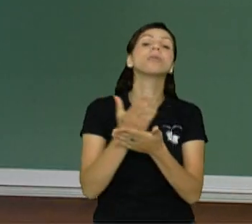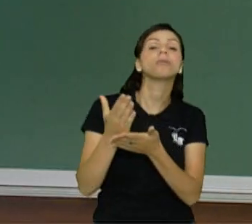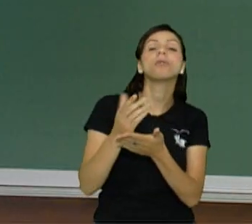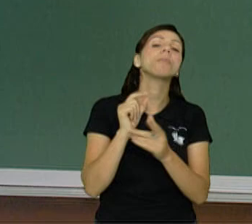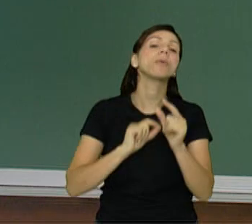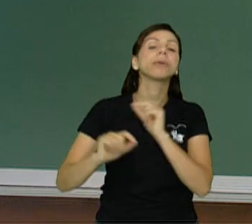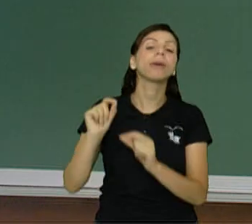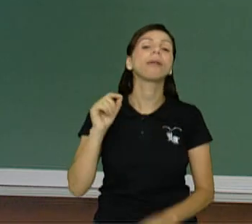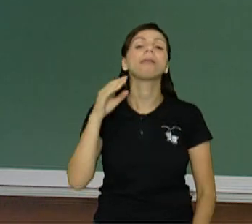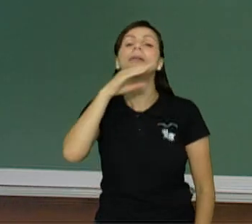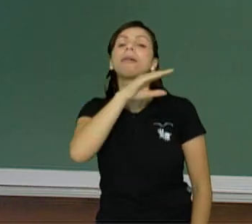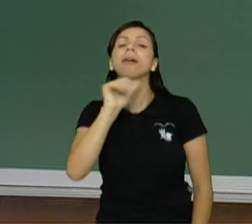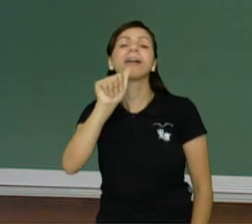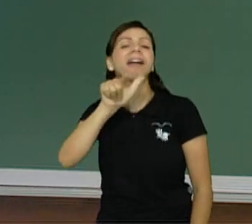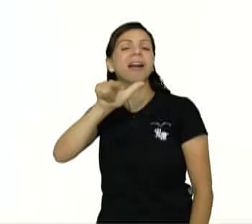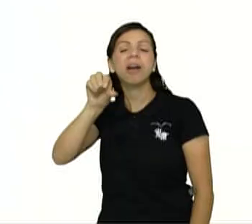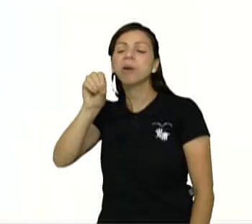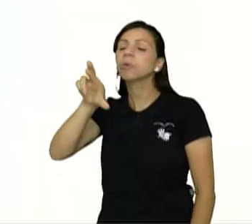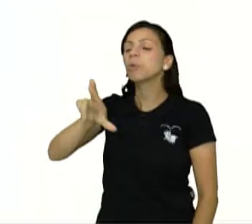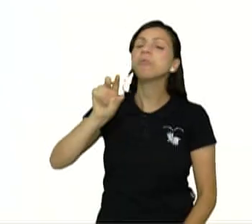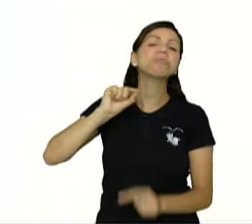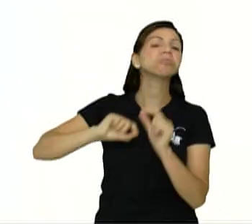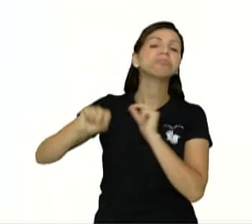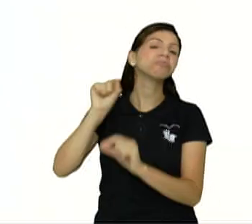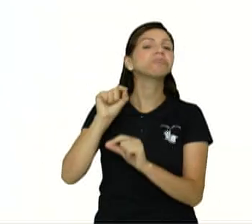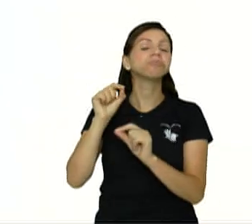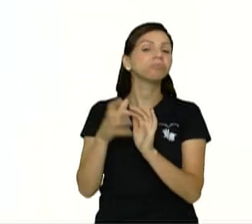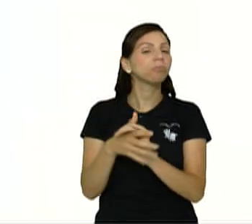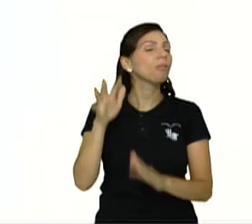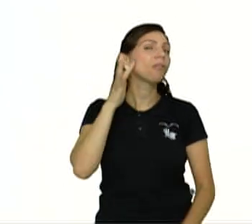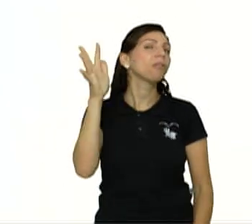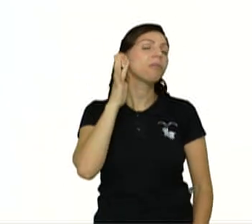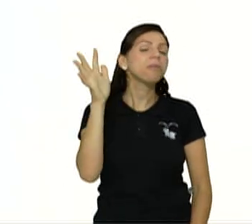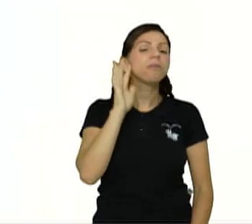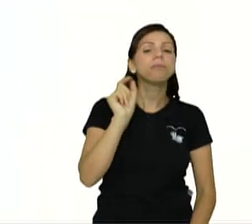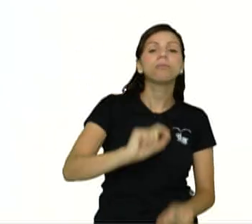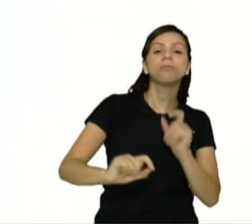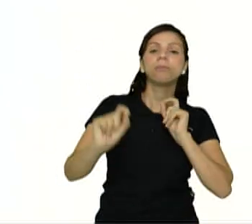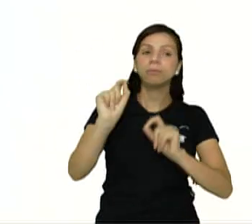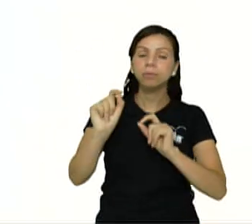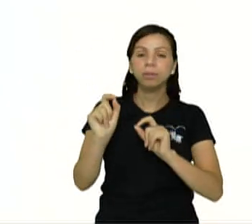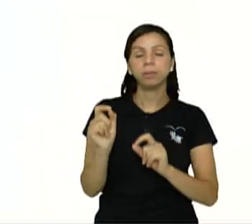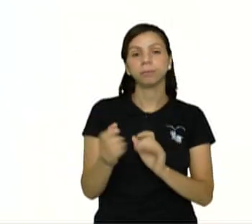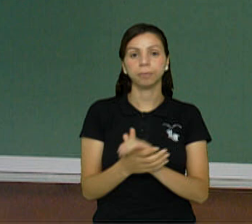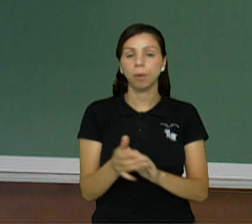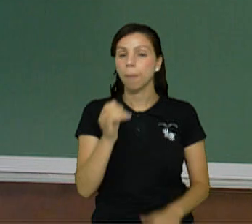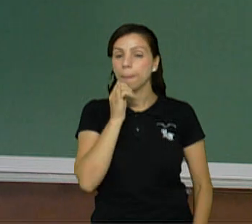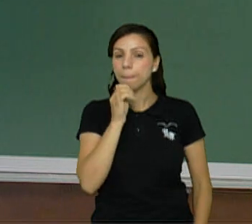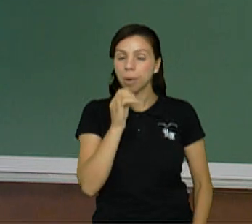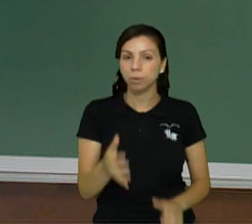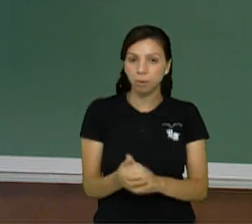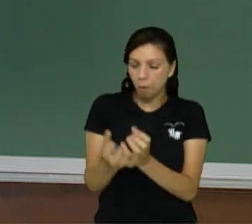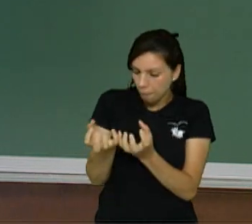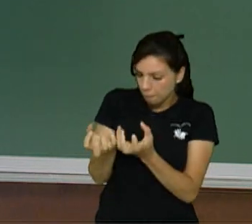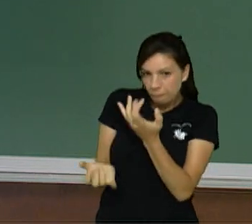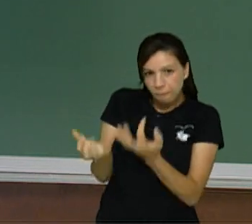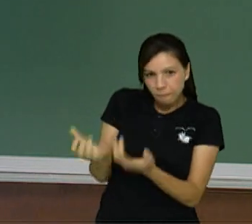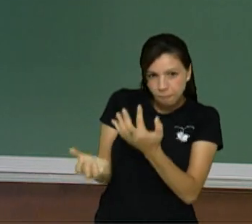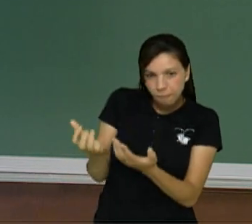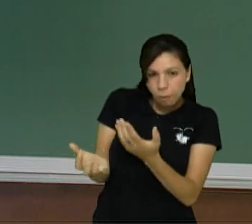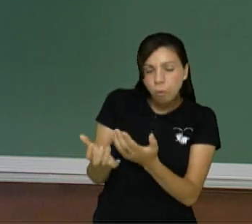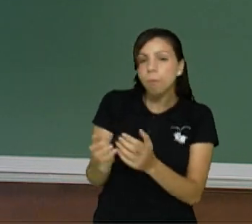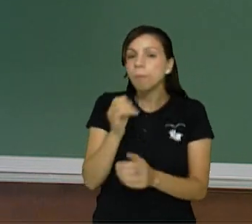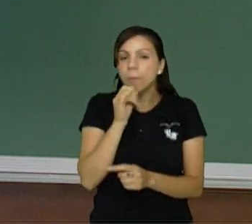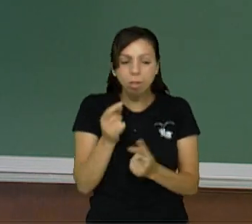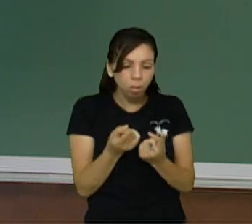de calor? O que é calor? Pessoal, dá para imaginar, olha que loucura, você sabia que se você pegar uma brasa, sabe aquela brasa do